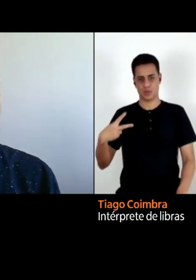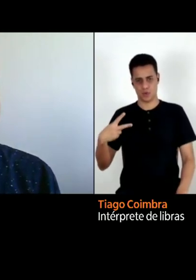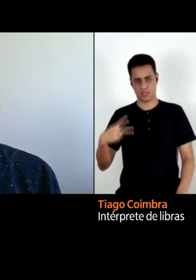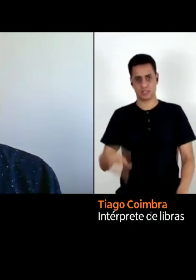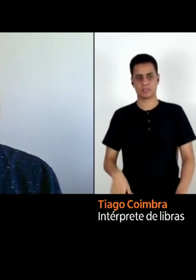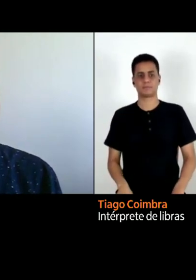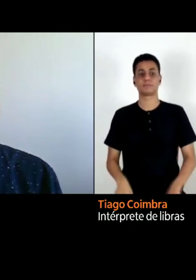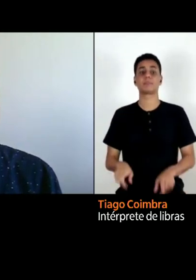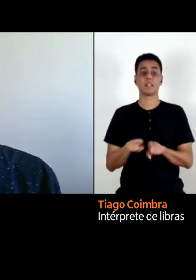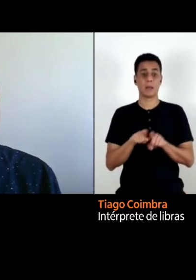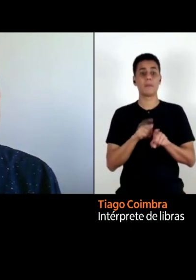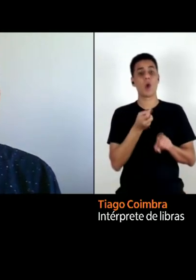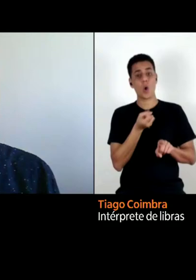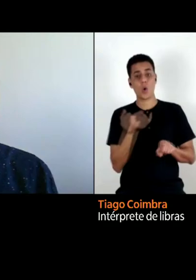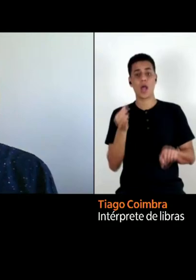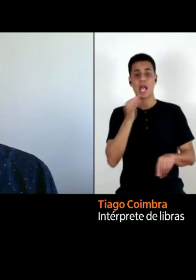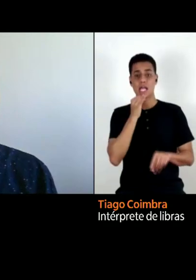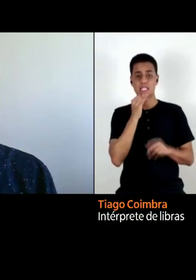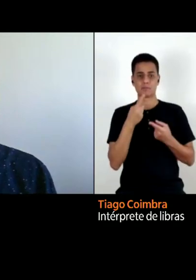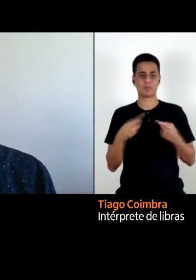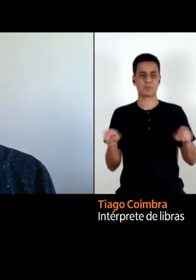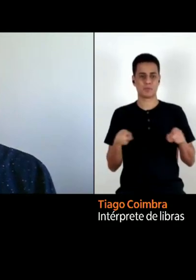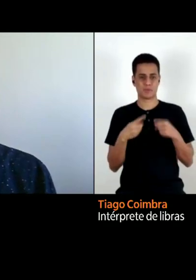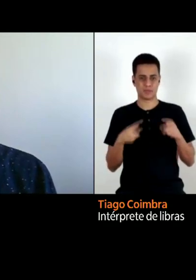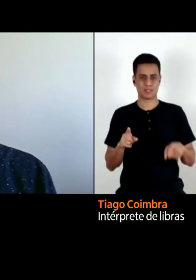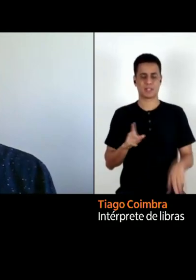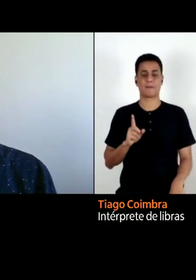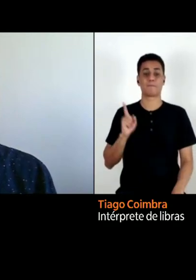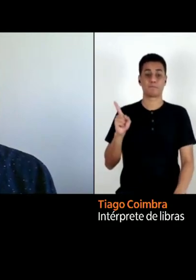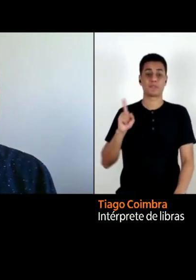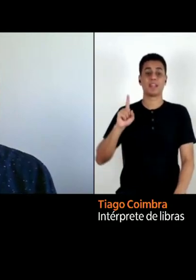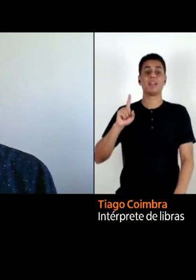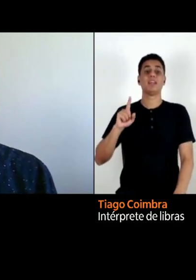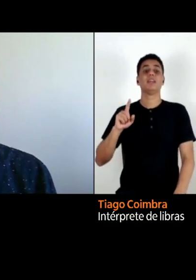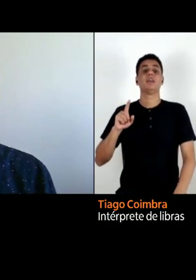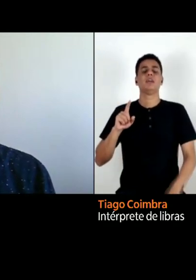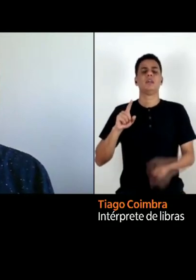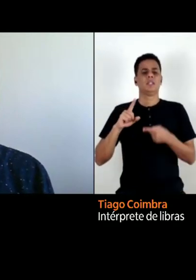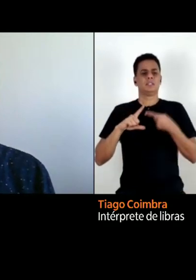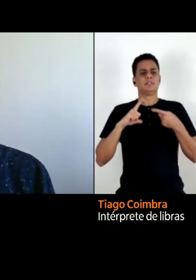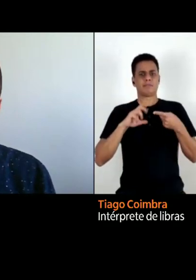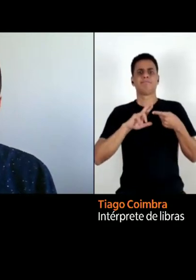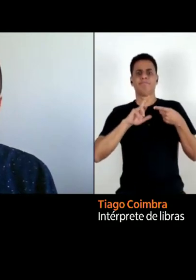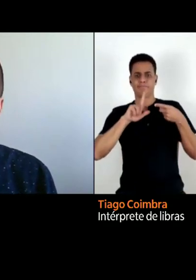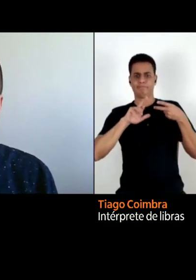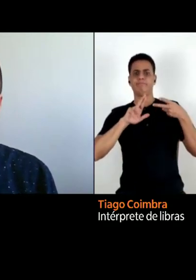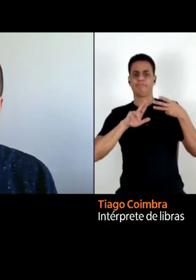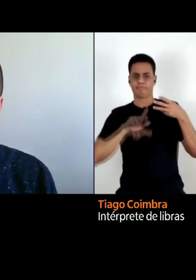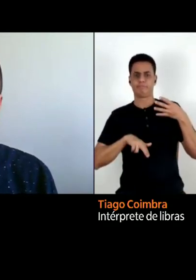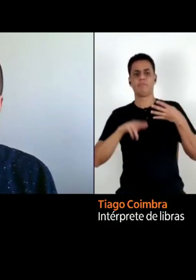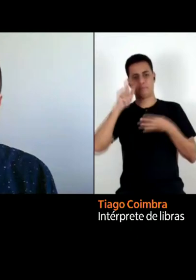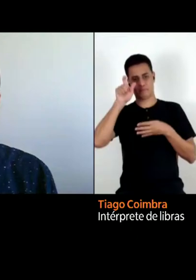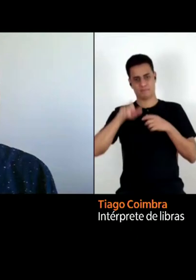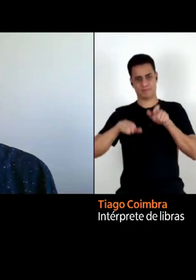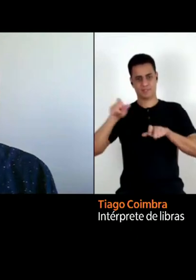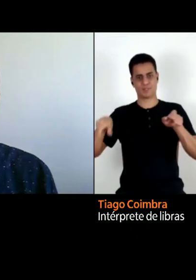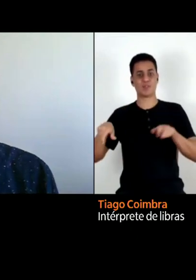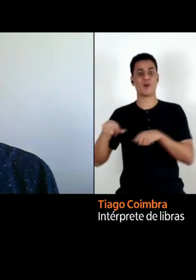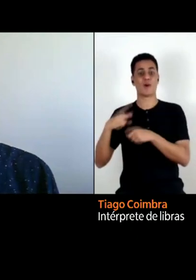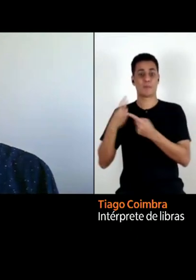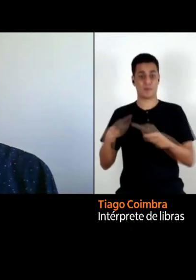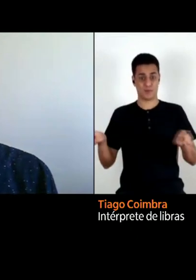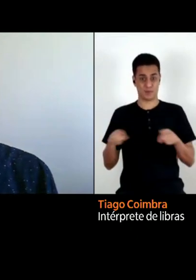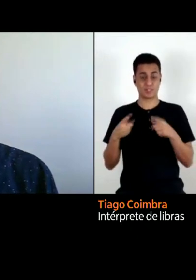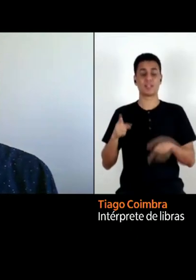música. George Antheil, Erik Satie e John Oswald são compositores que trabalham com